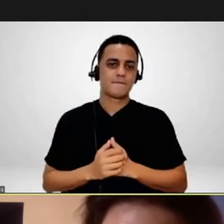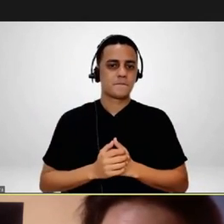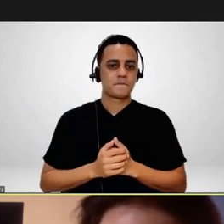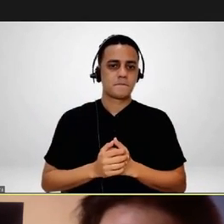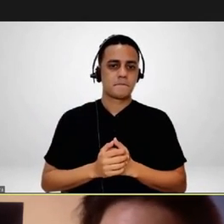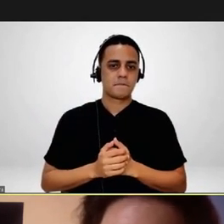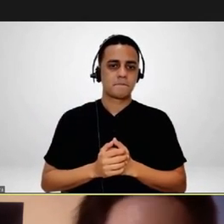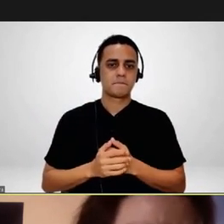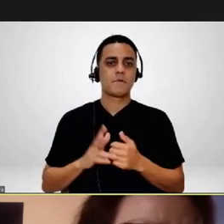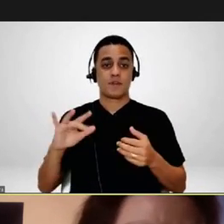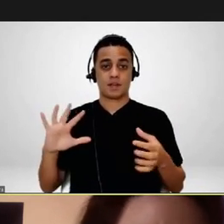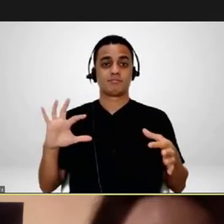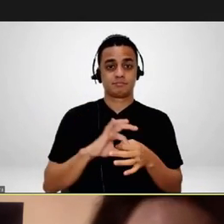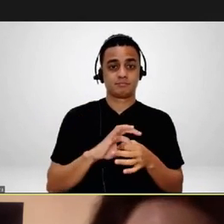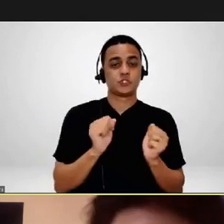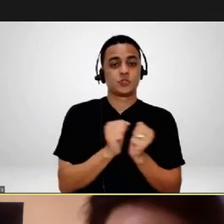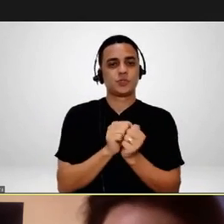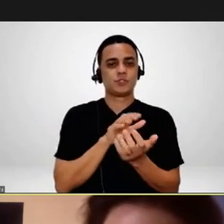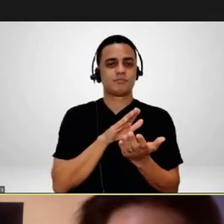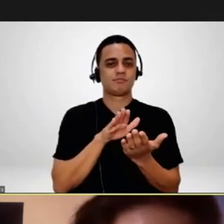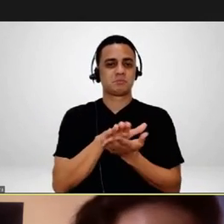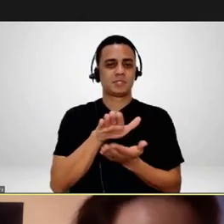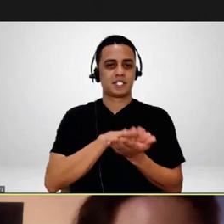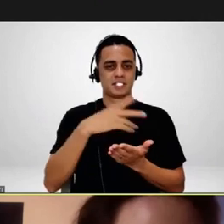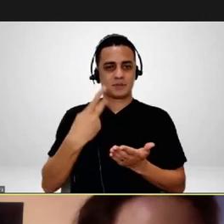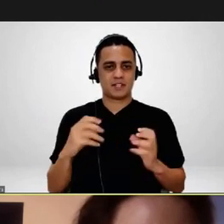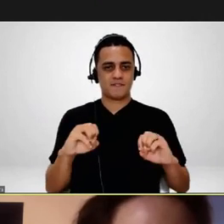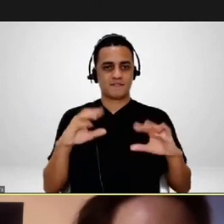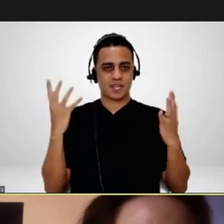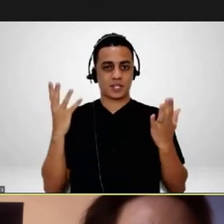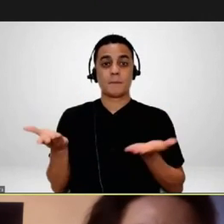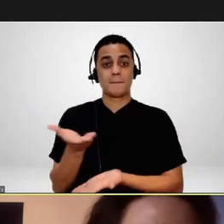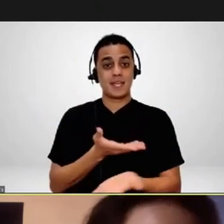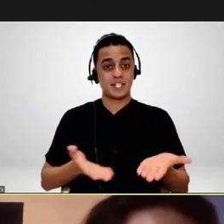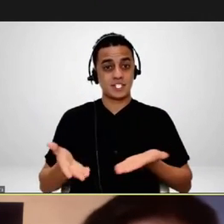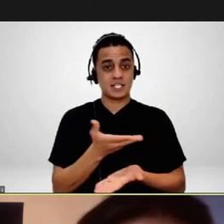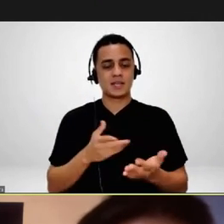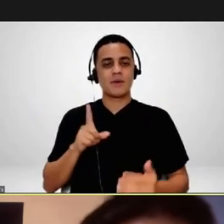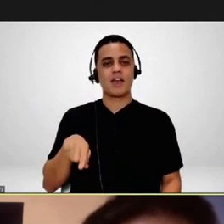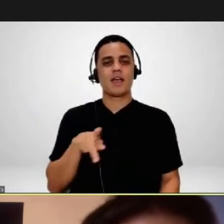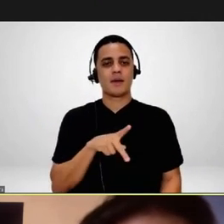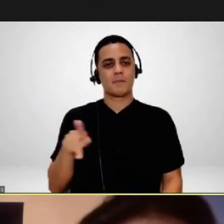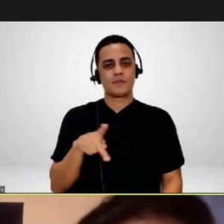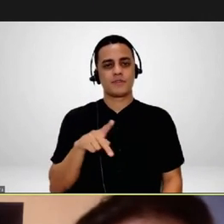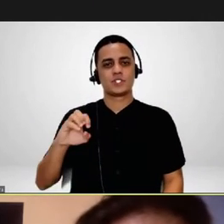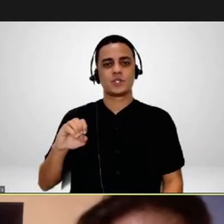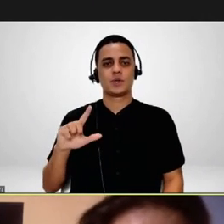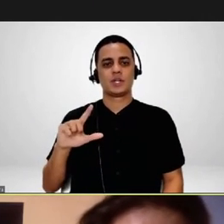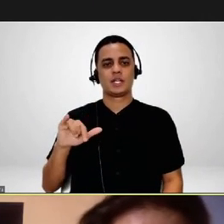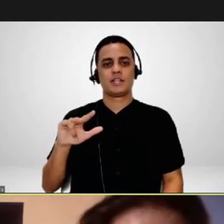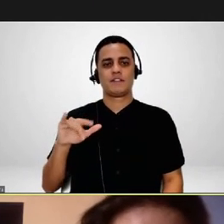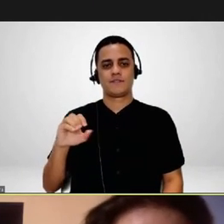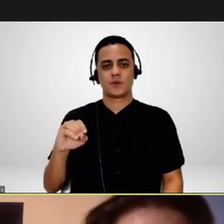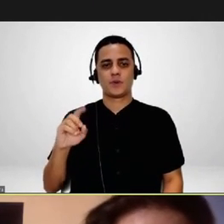que integrarão também a publicação do evento. E a mediação vai ser do professor Olívio Guedes, que é